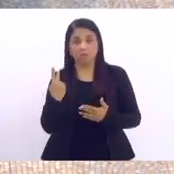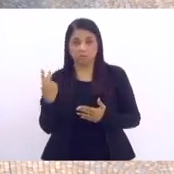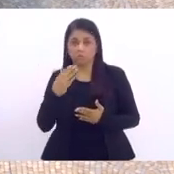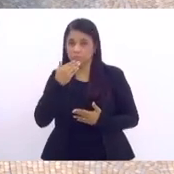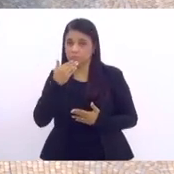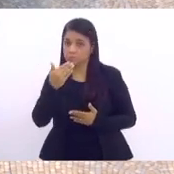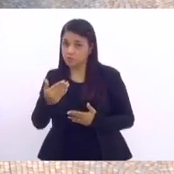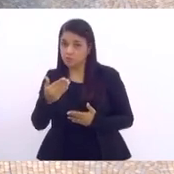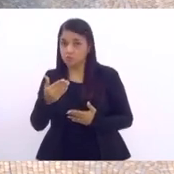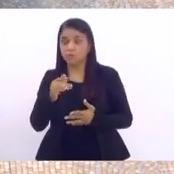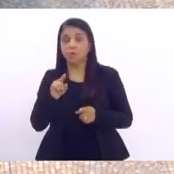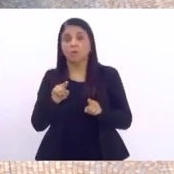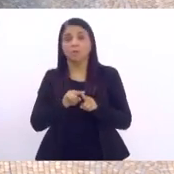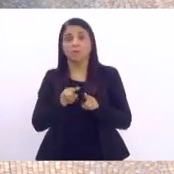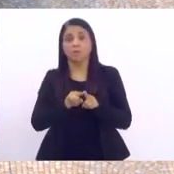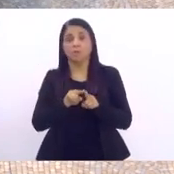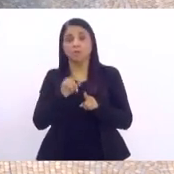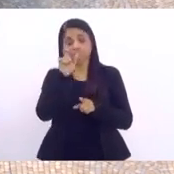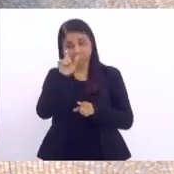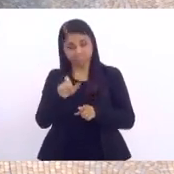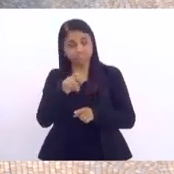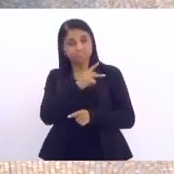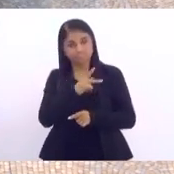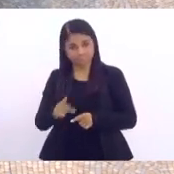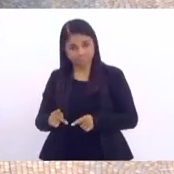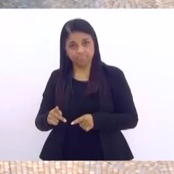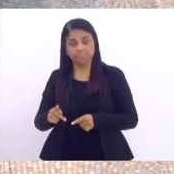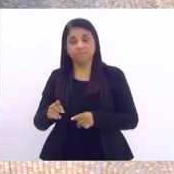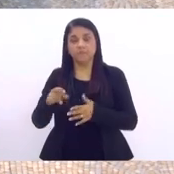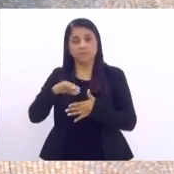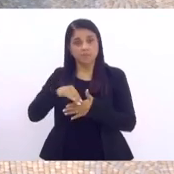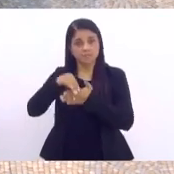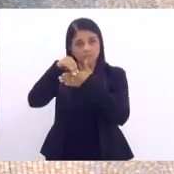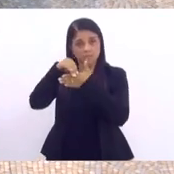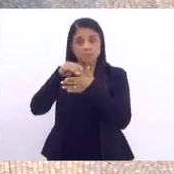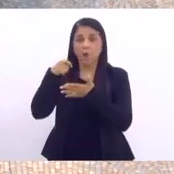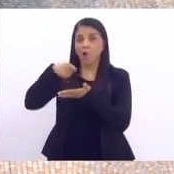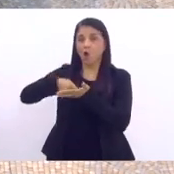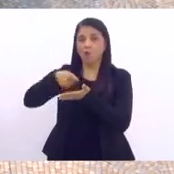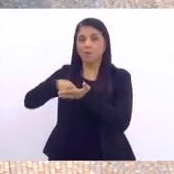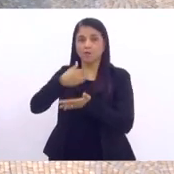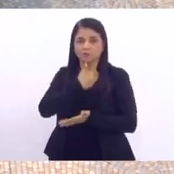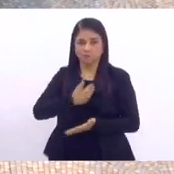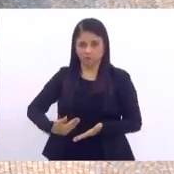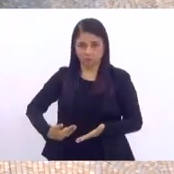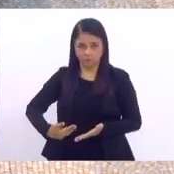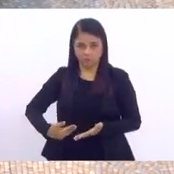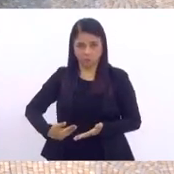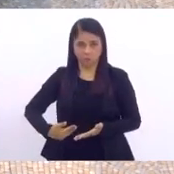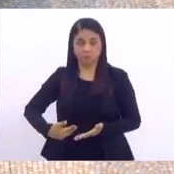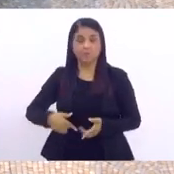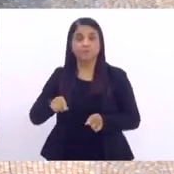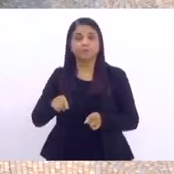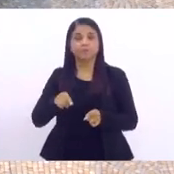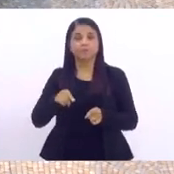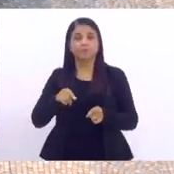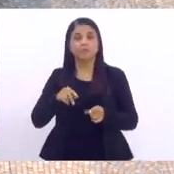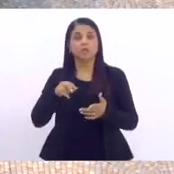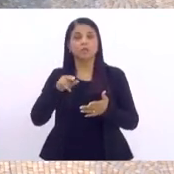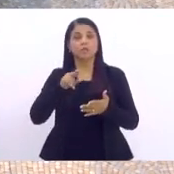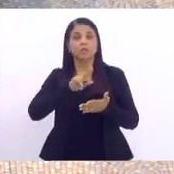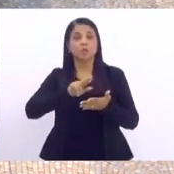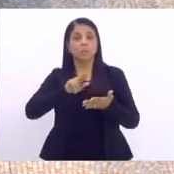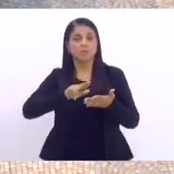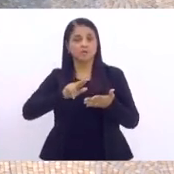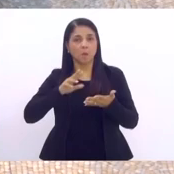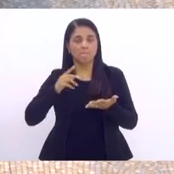sua importante liderança, para cobrar do governo essa imediata nomeação desses profissionais